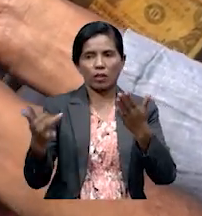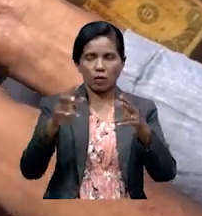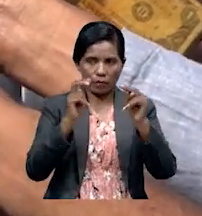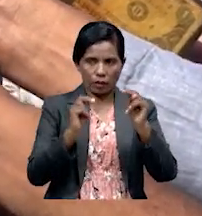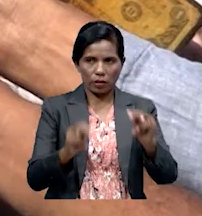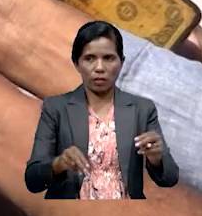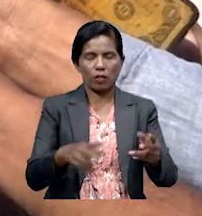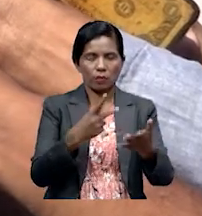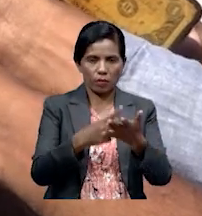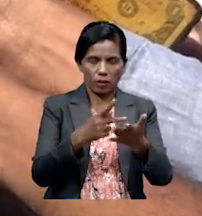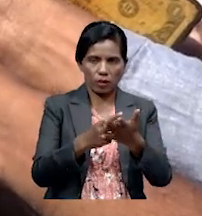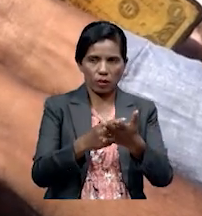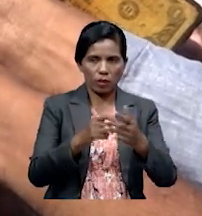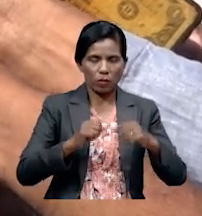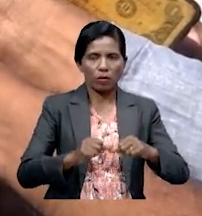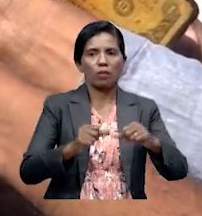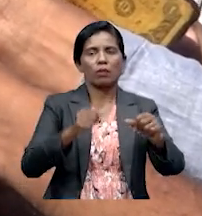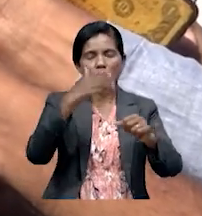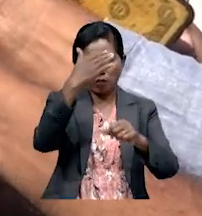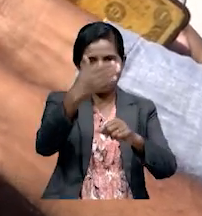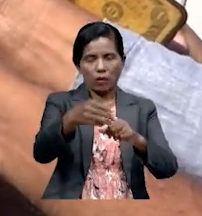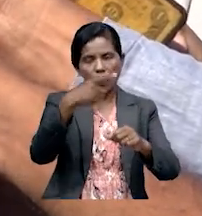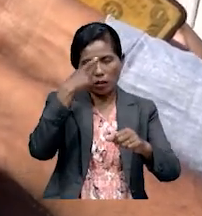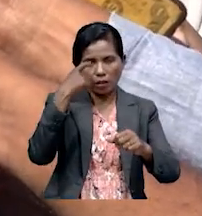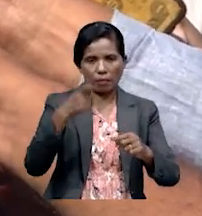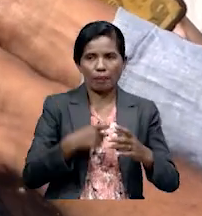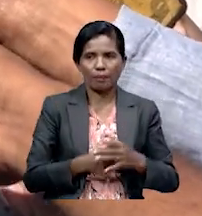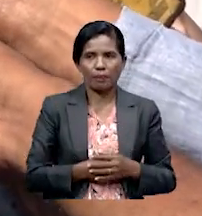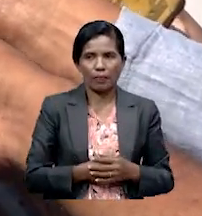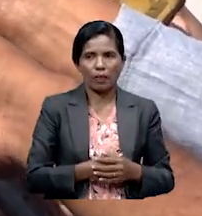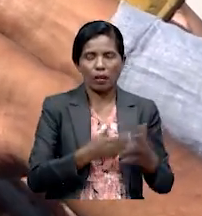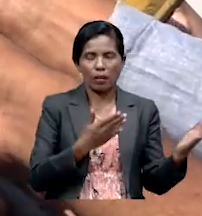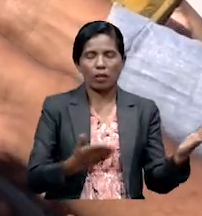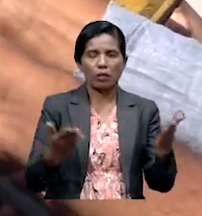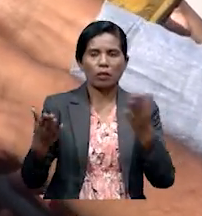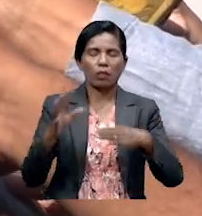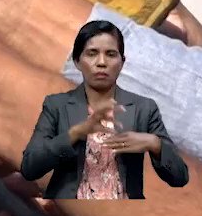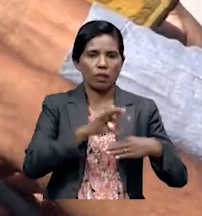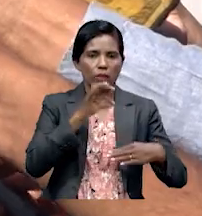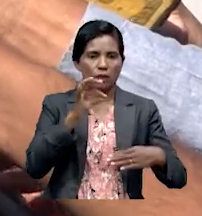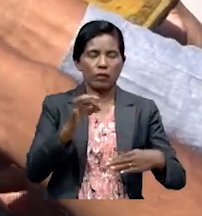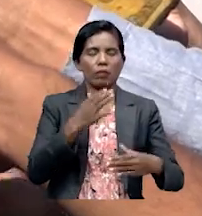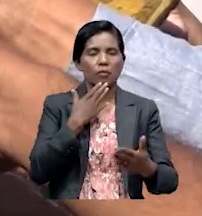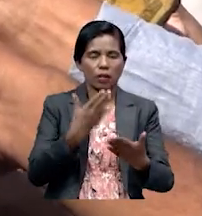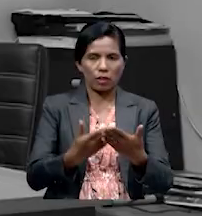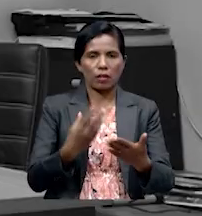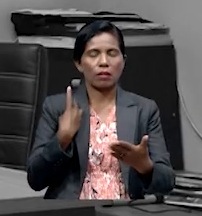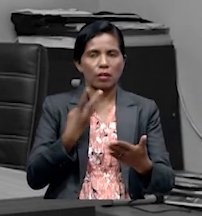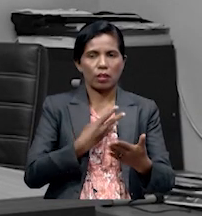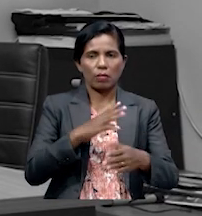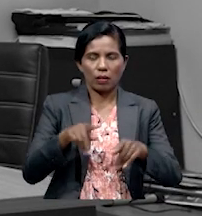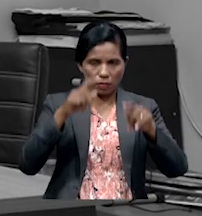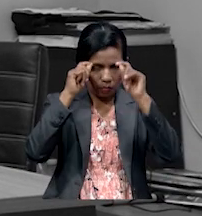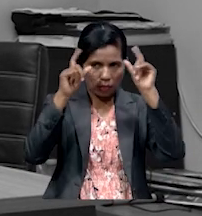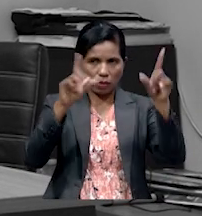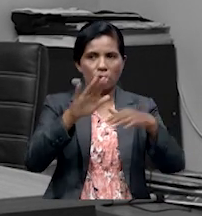sira projeto ne la ba o intamba lor benefício ba ita itinerain o liliu ba Timor Oansirahut. Na